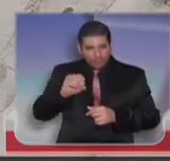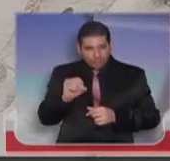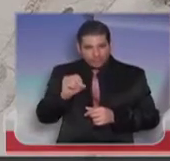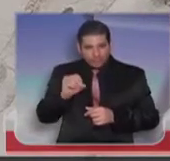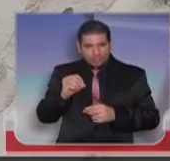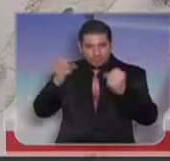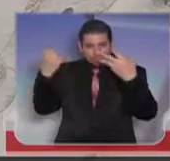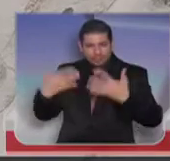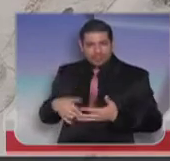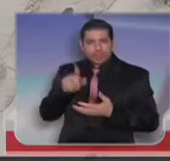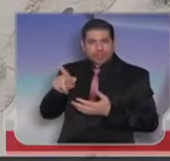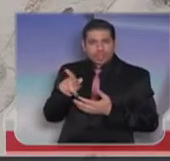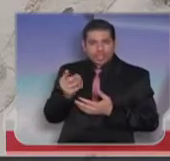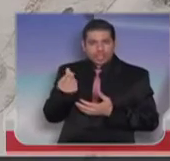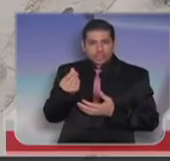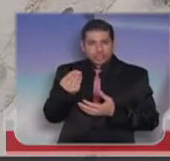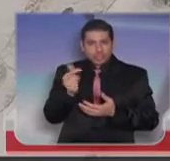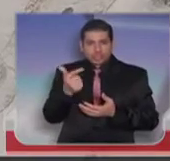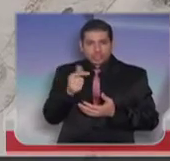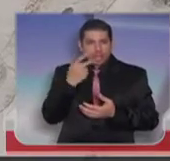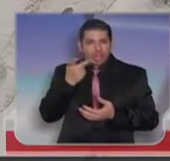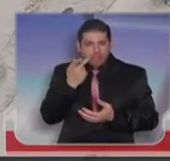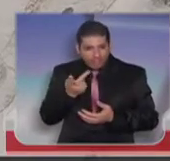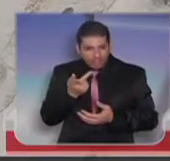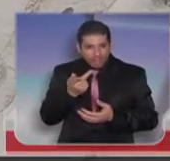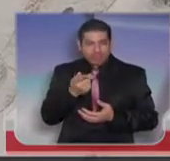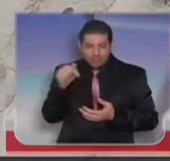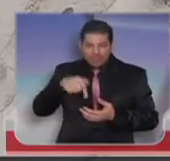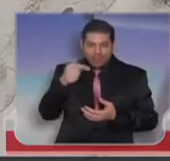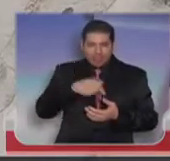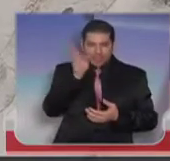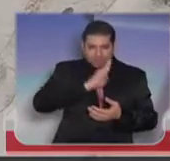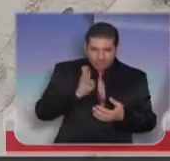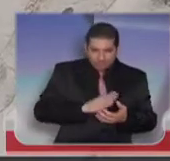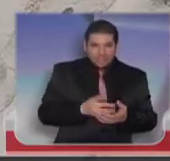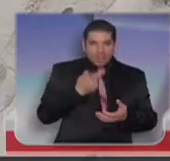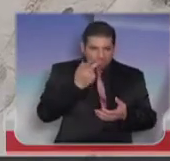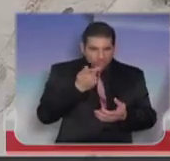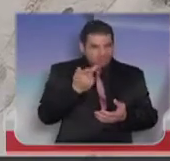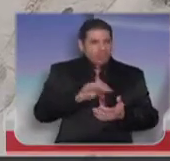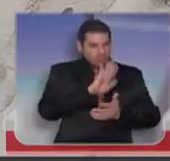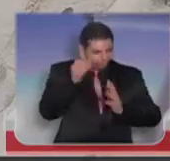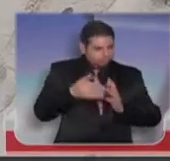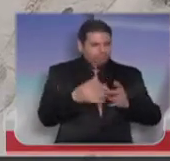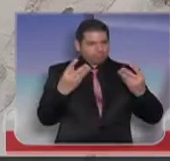história. Mas aqui no Brasil é quem tem dinheiro que conta história. Que a gente ouve mais história